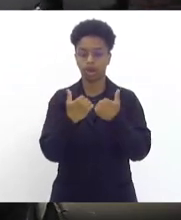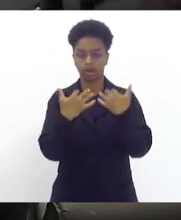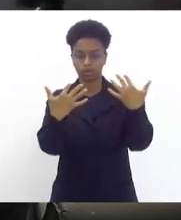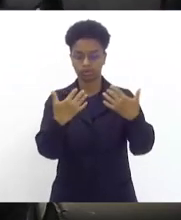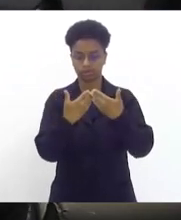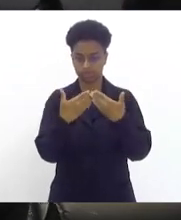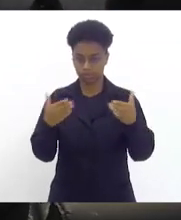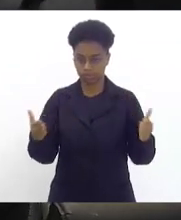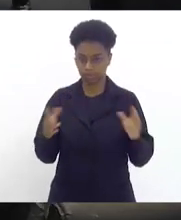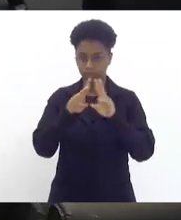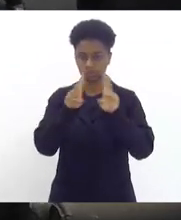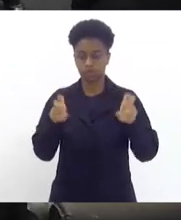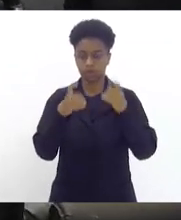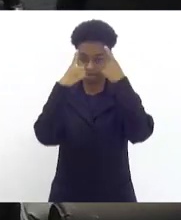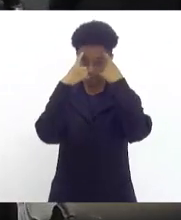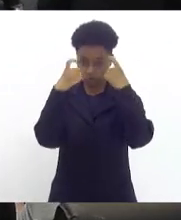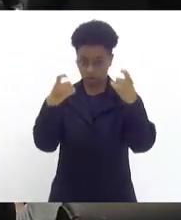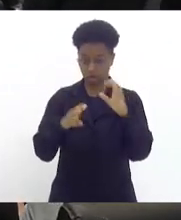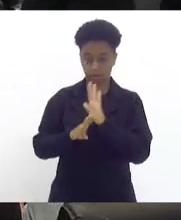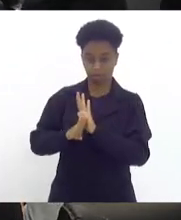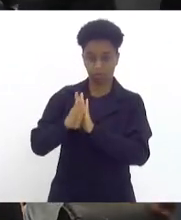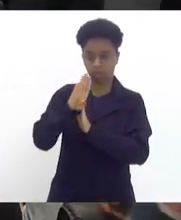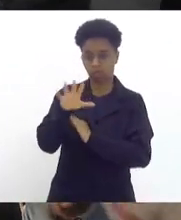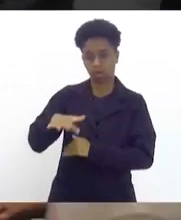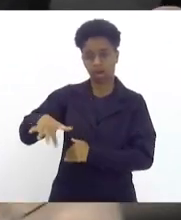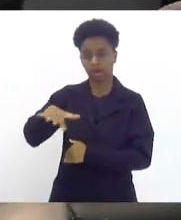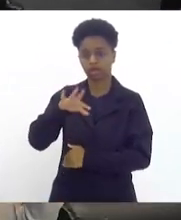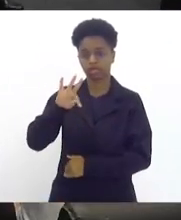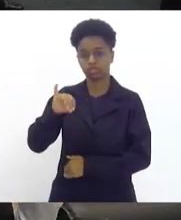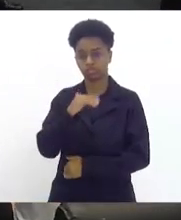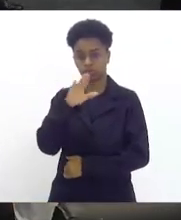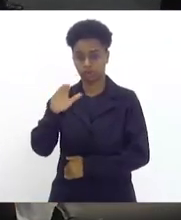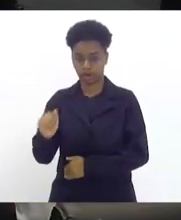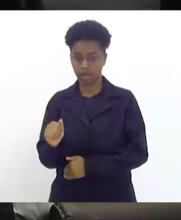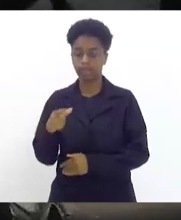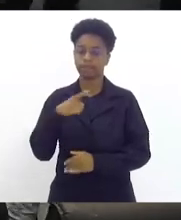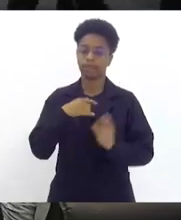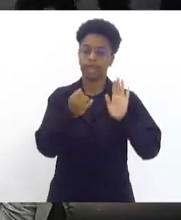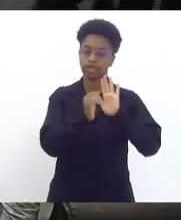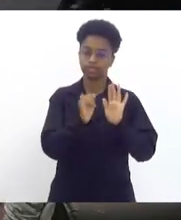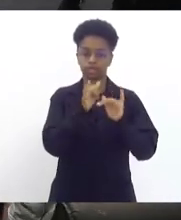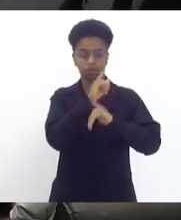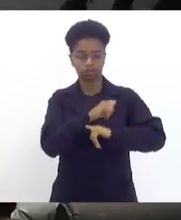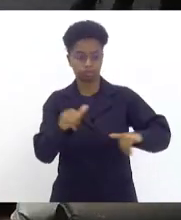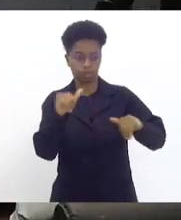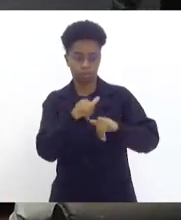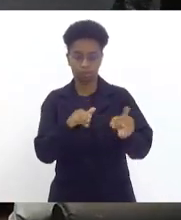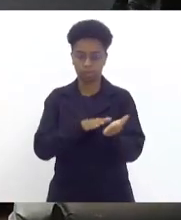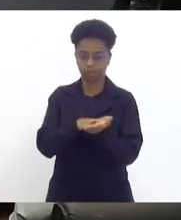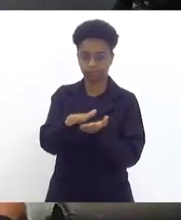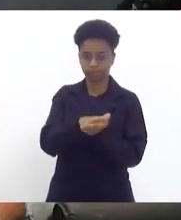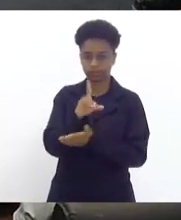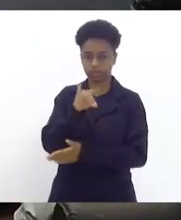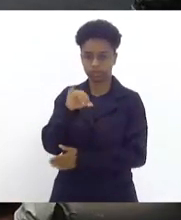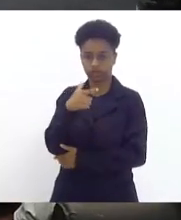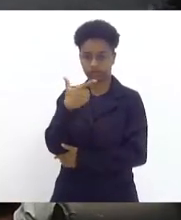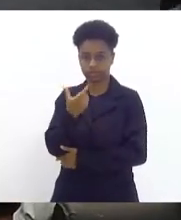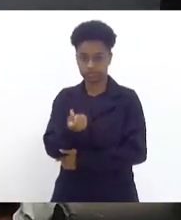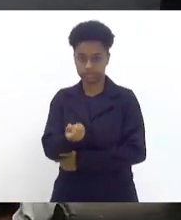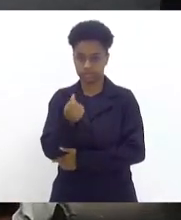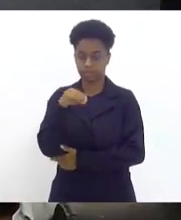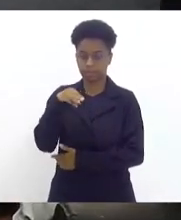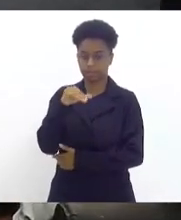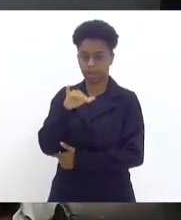sobre a violência crescente na região da grande Tijuca conforme edital de convocação publicado no dia 26